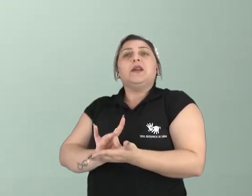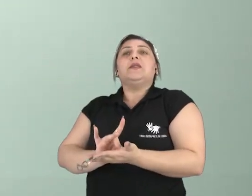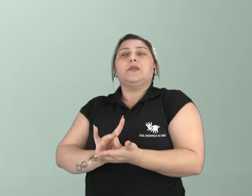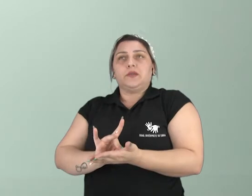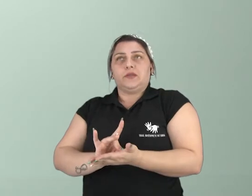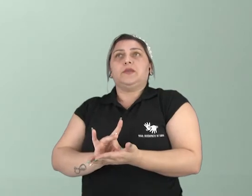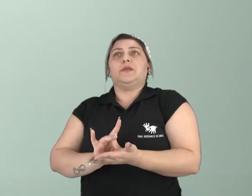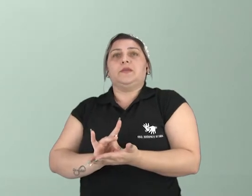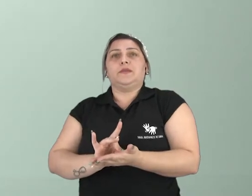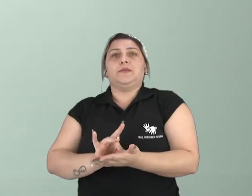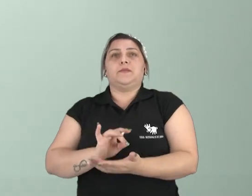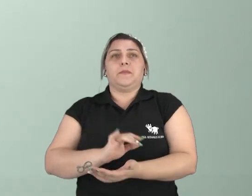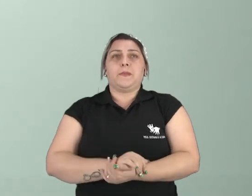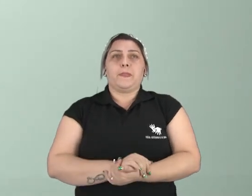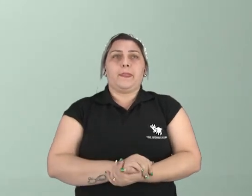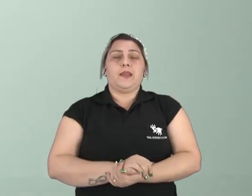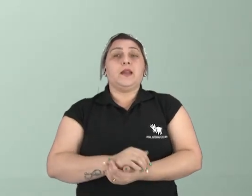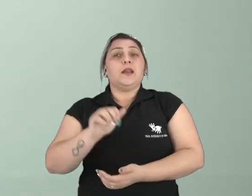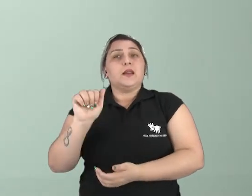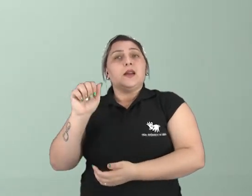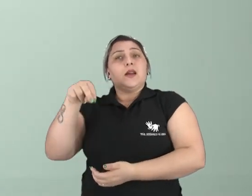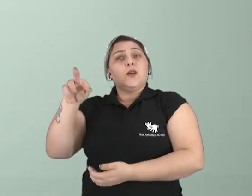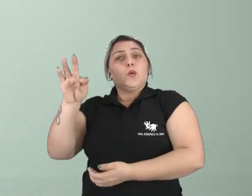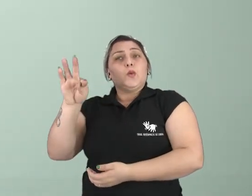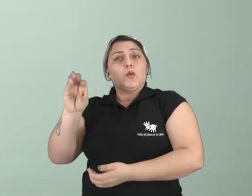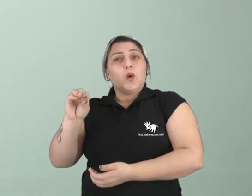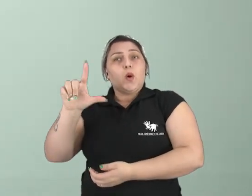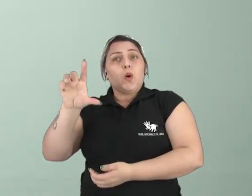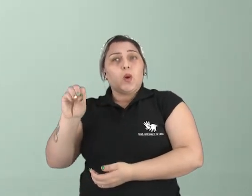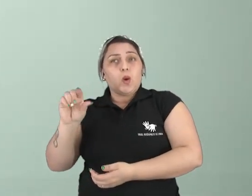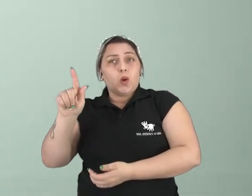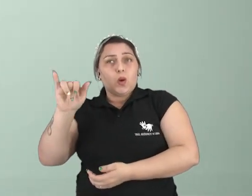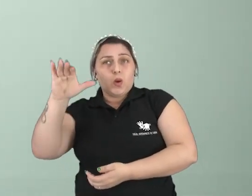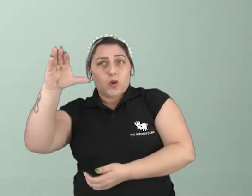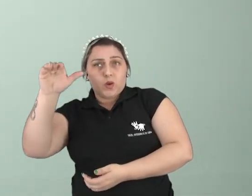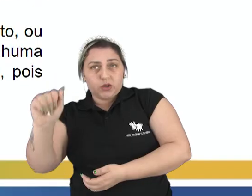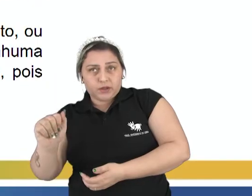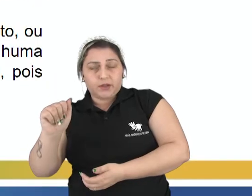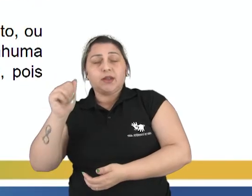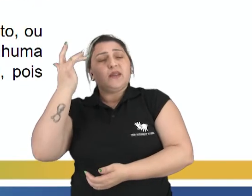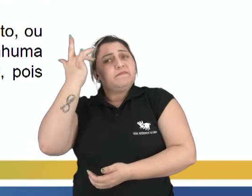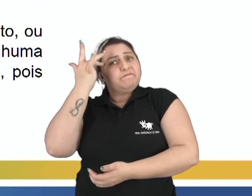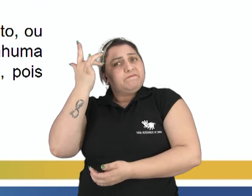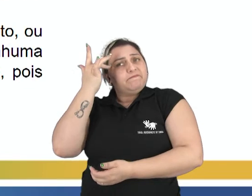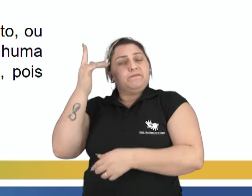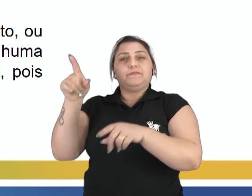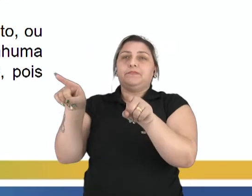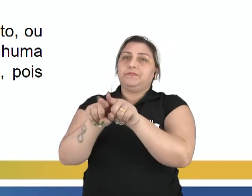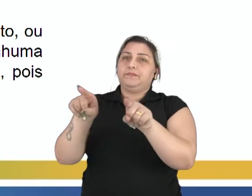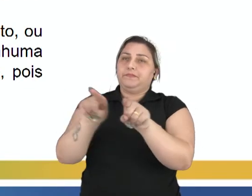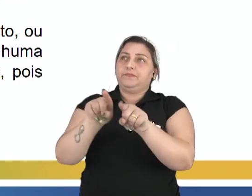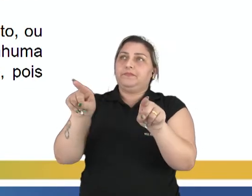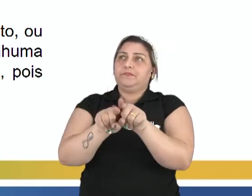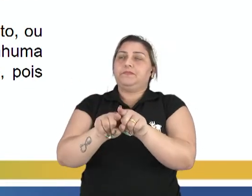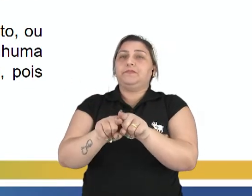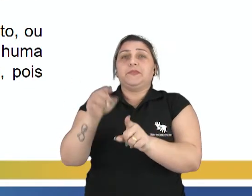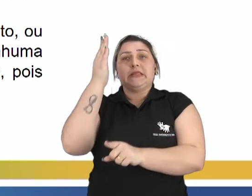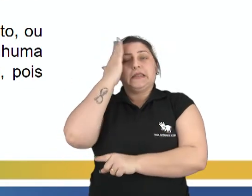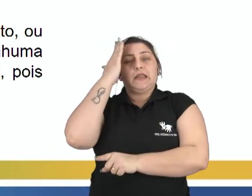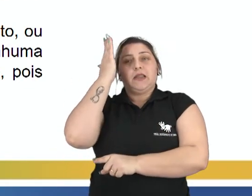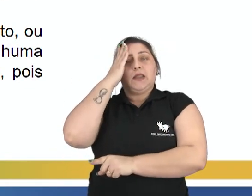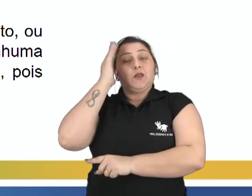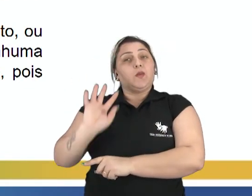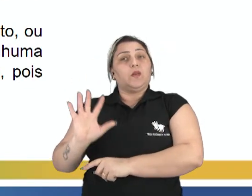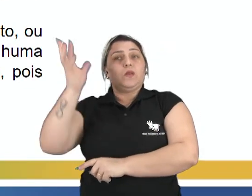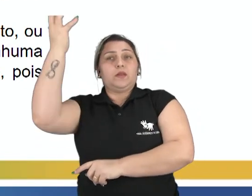realidade, da parte ali ontológica em si, tá? E ele também, né, Austin também entende que